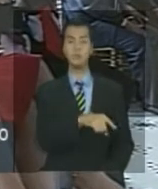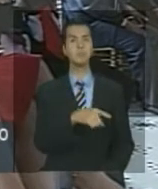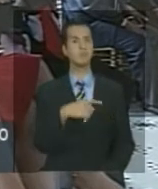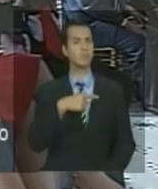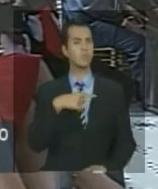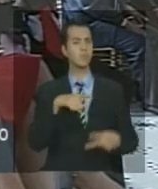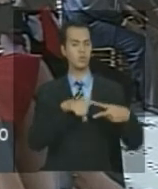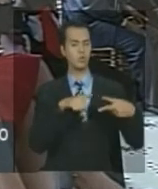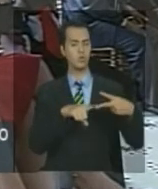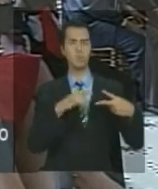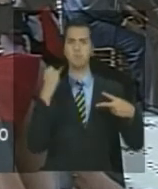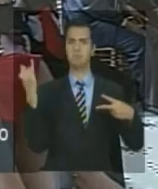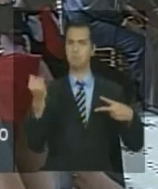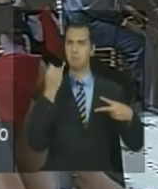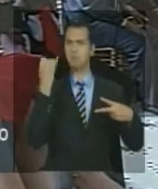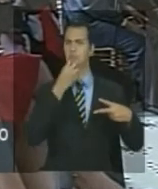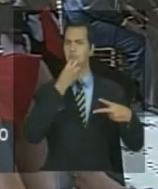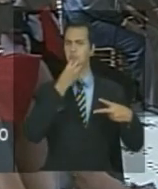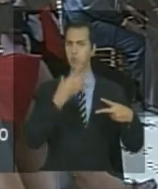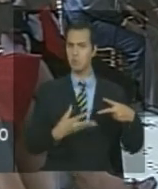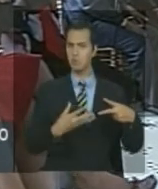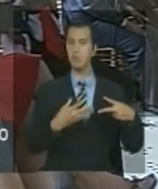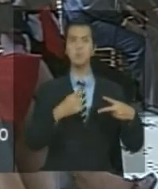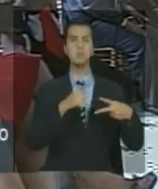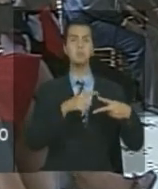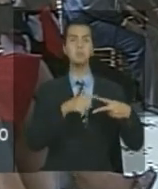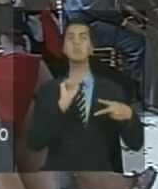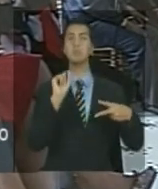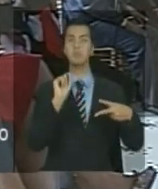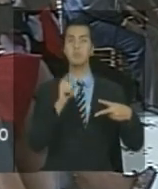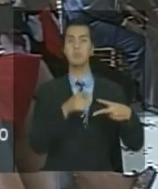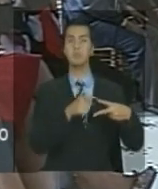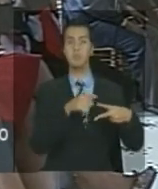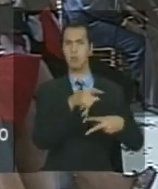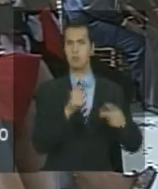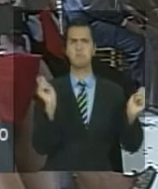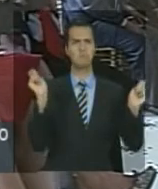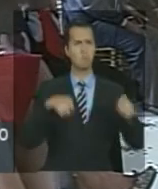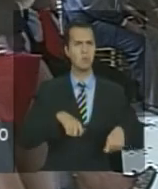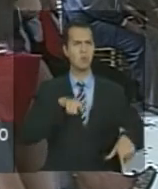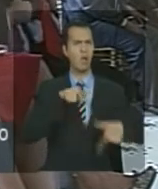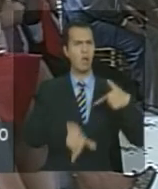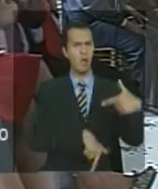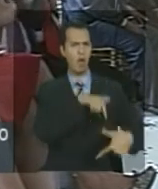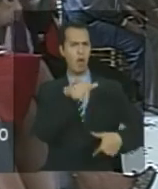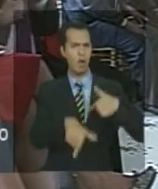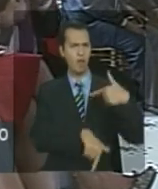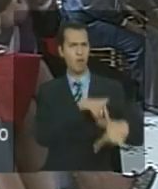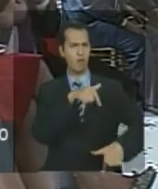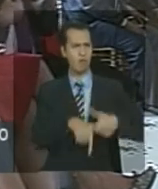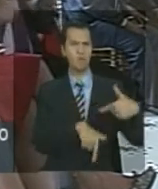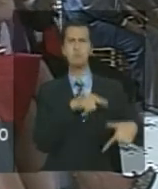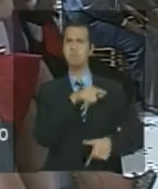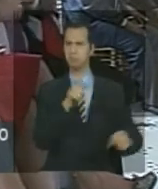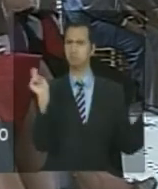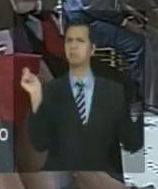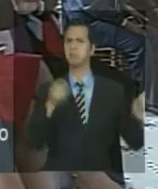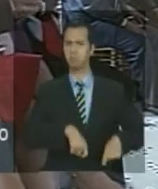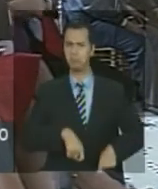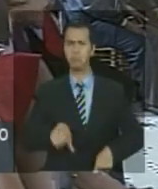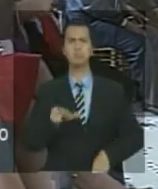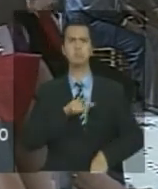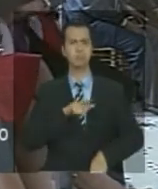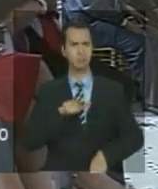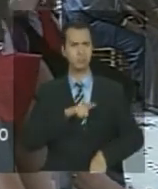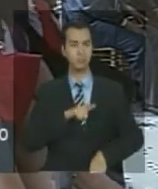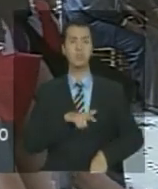que o Brasil vive. Primeiro, uma imensa capacidade de trabalho, uma imensa capacidade